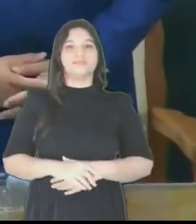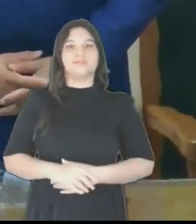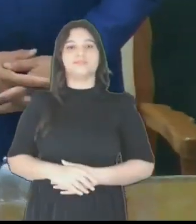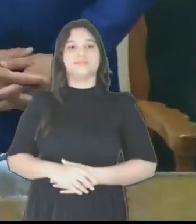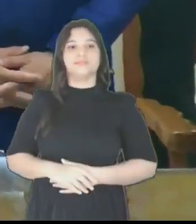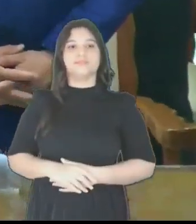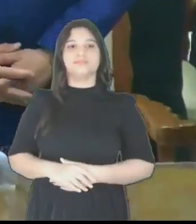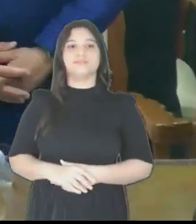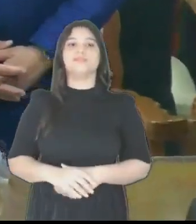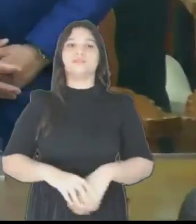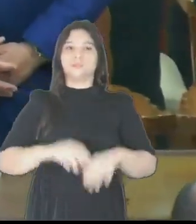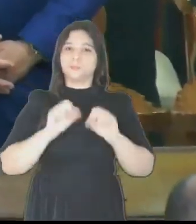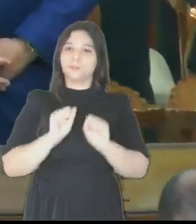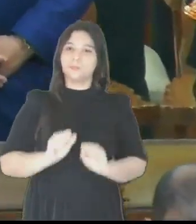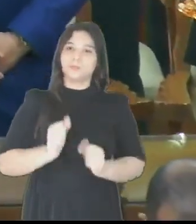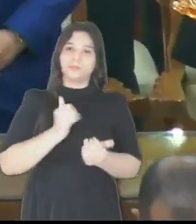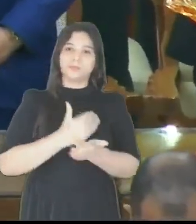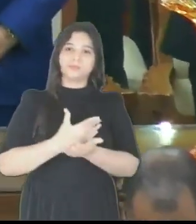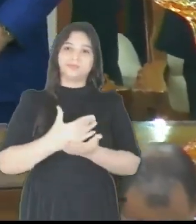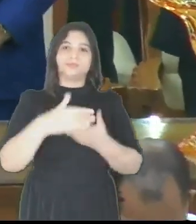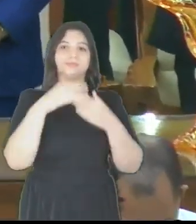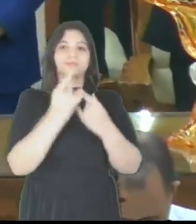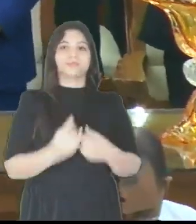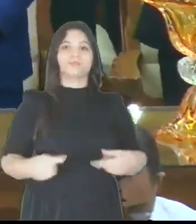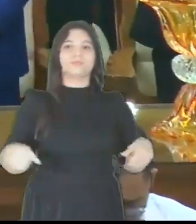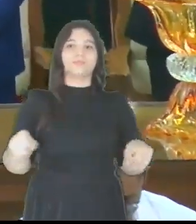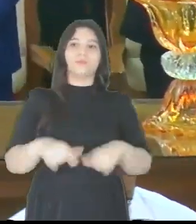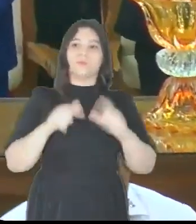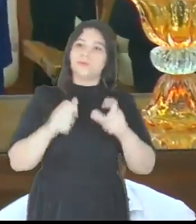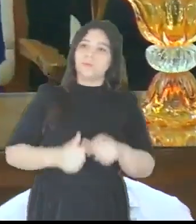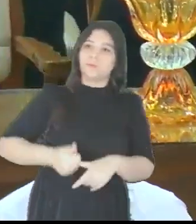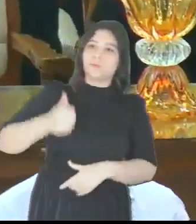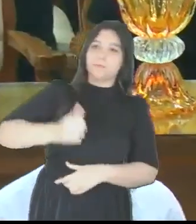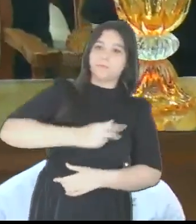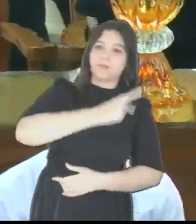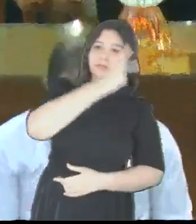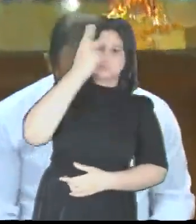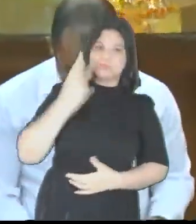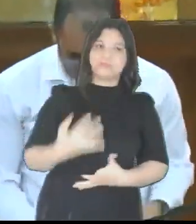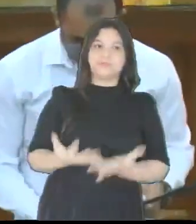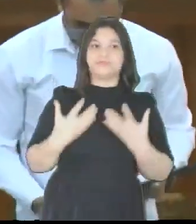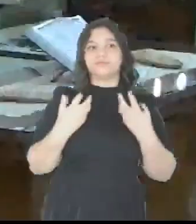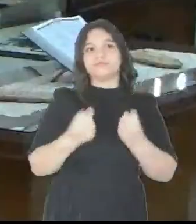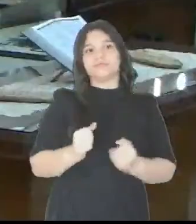Jesus? Podem executar os seus louvores. Onde está a primeira pessoa? Em nome de Jesus, na galeria,